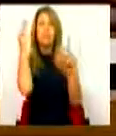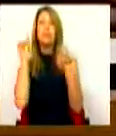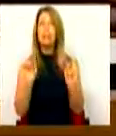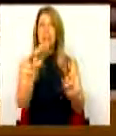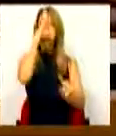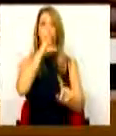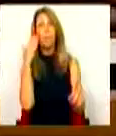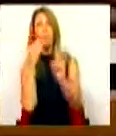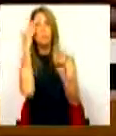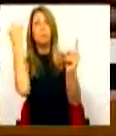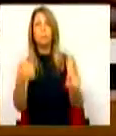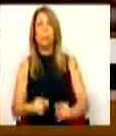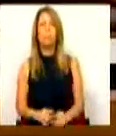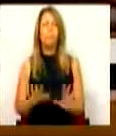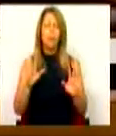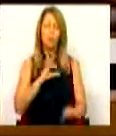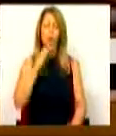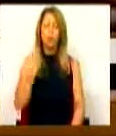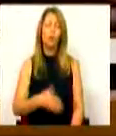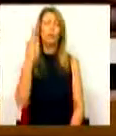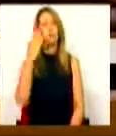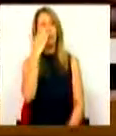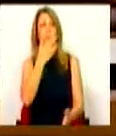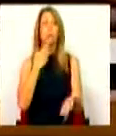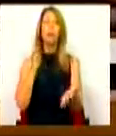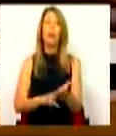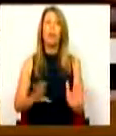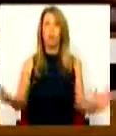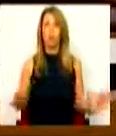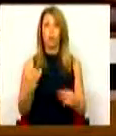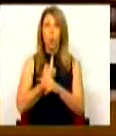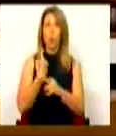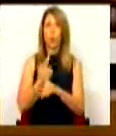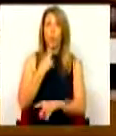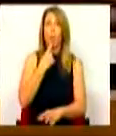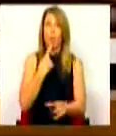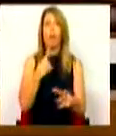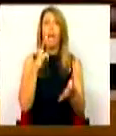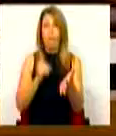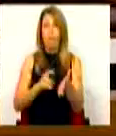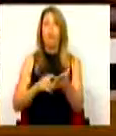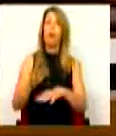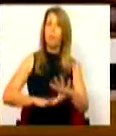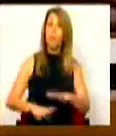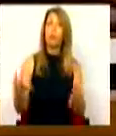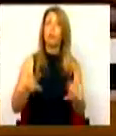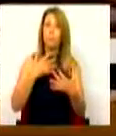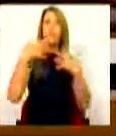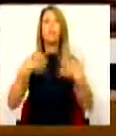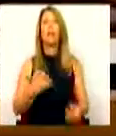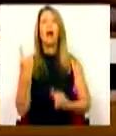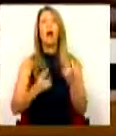está concentrado. Mas, Sr. Presidente, se é verdade que falta ainda fazer muita coisa, se é certo que algumas das